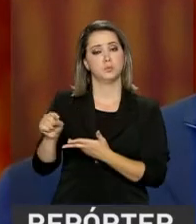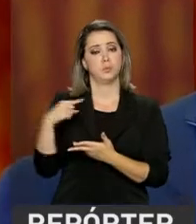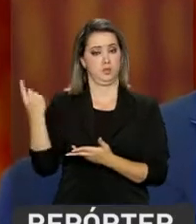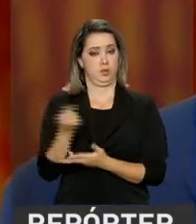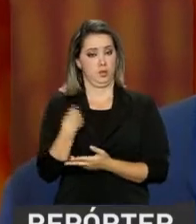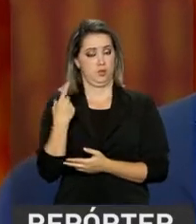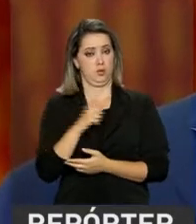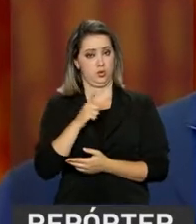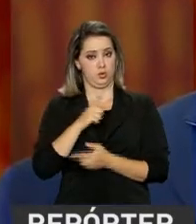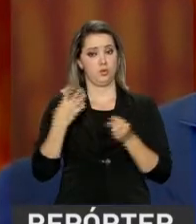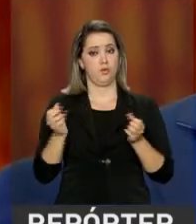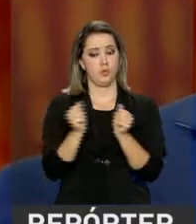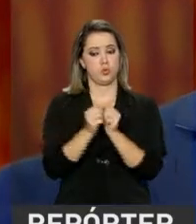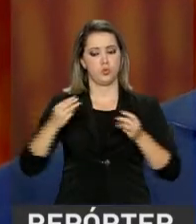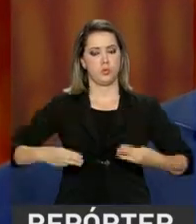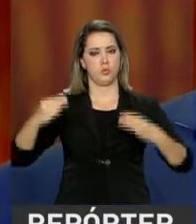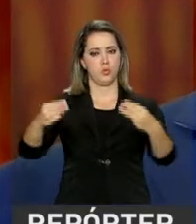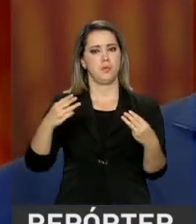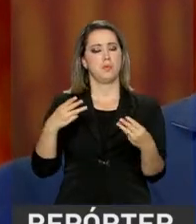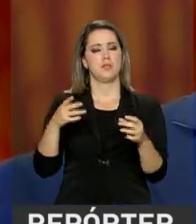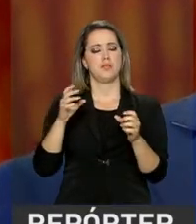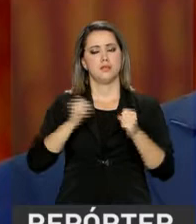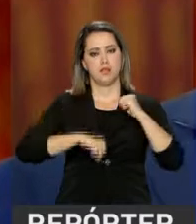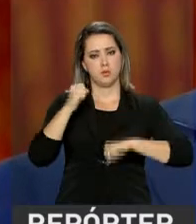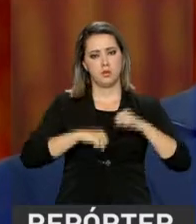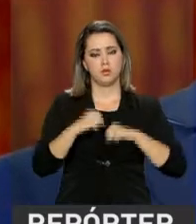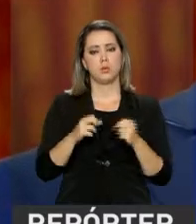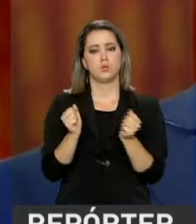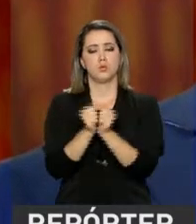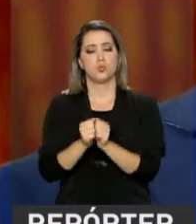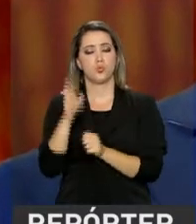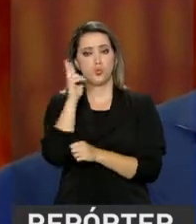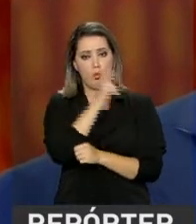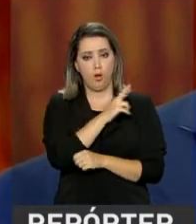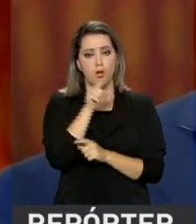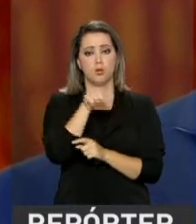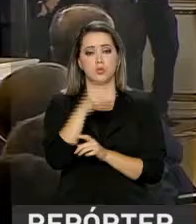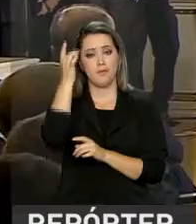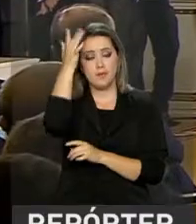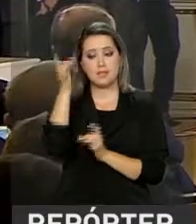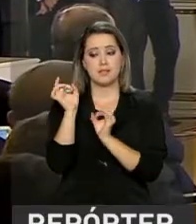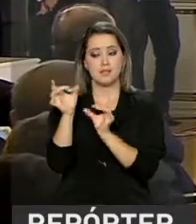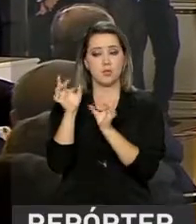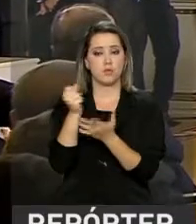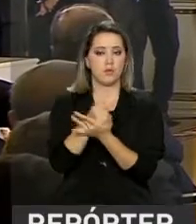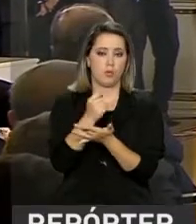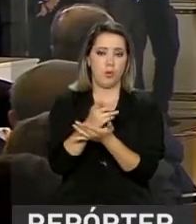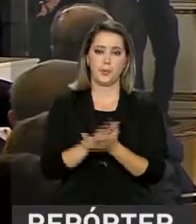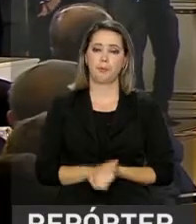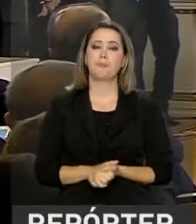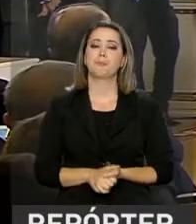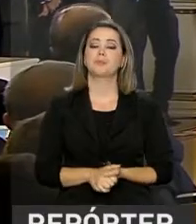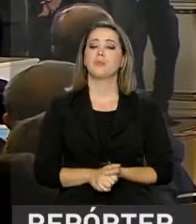nós tivemos um ato do MIDIC com a contraparte aqui da Rússia para facilitação de comércio. Na cerimônia de assinatura